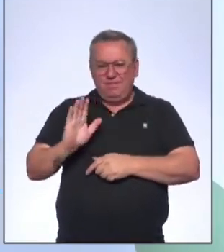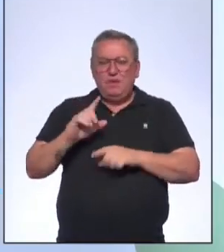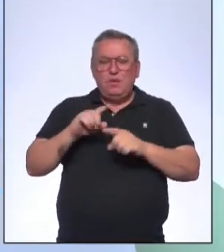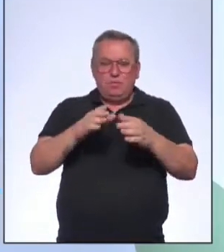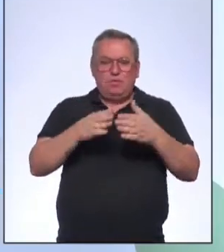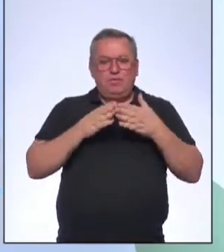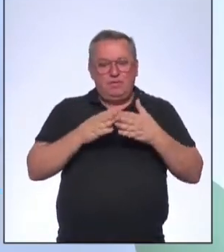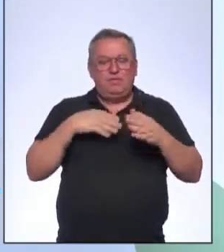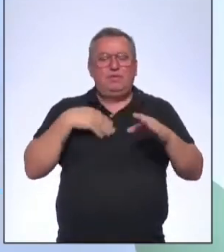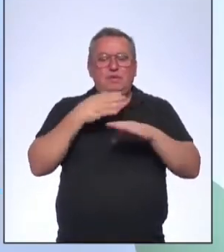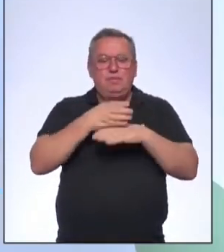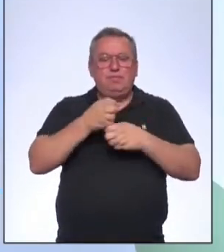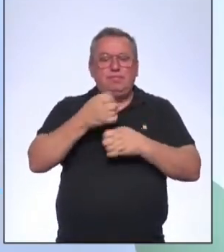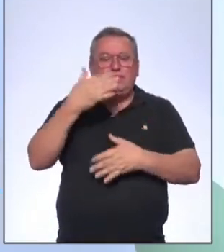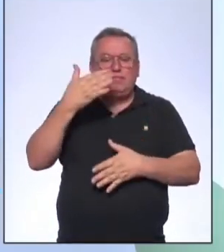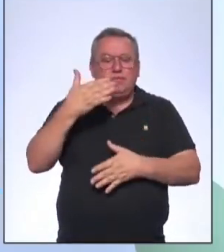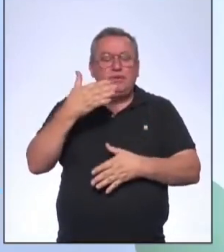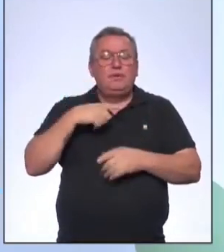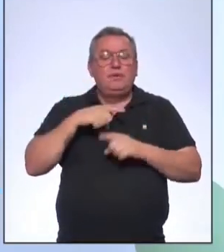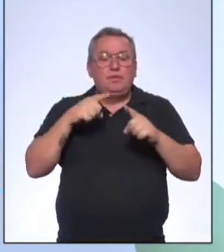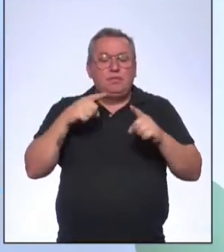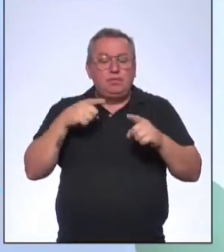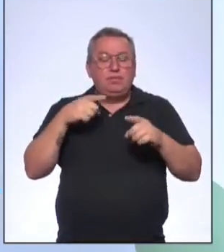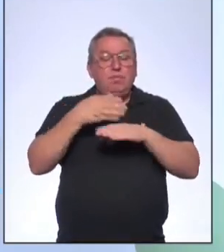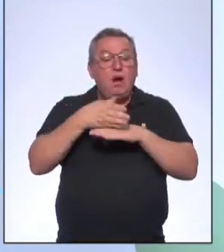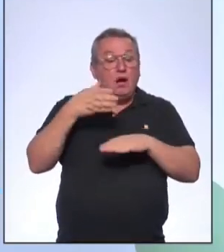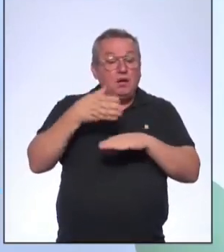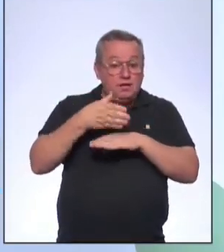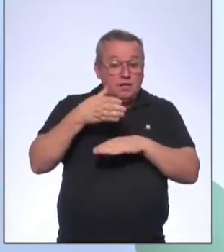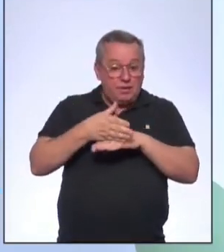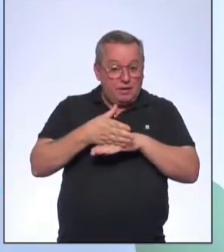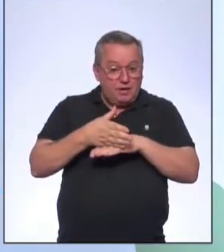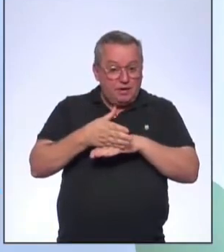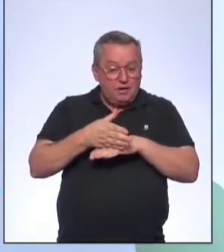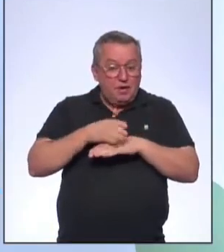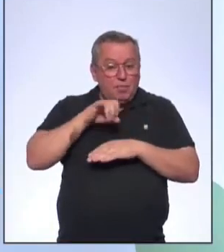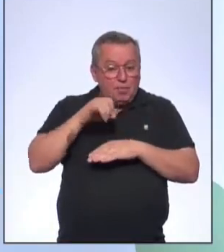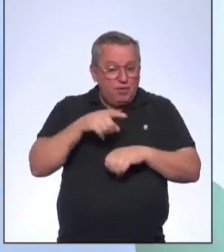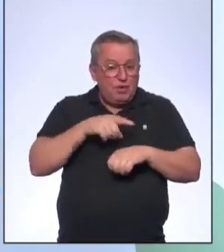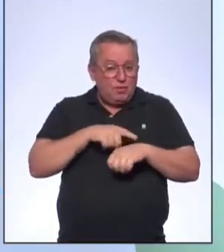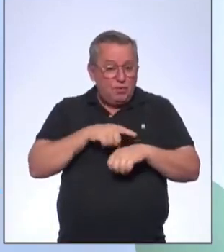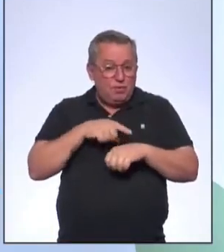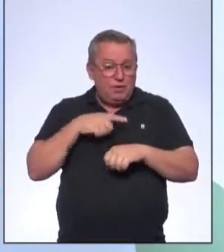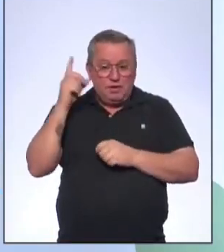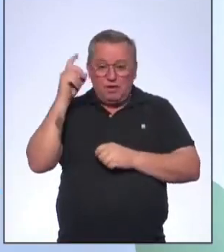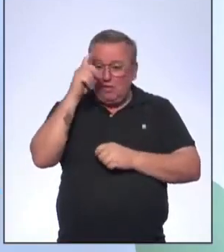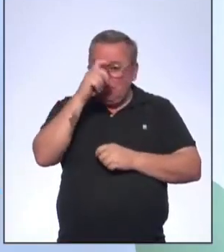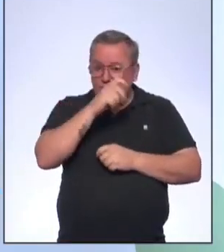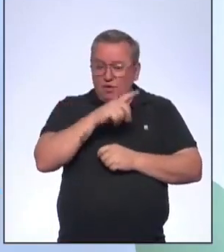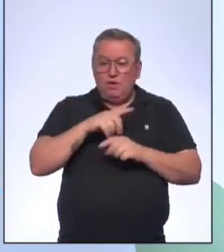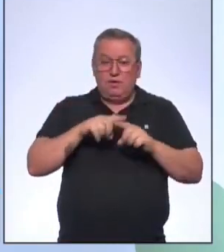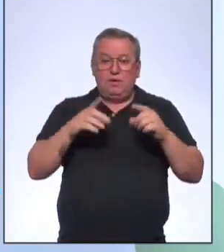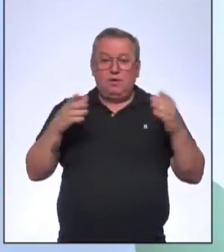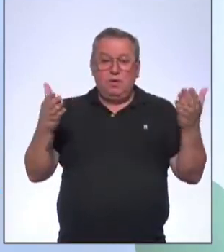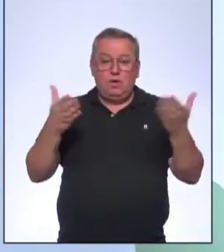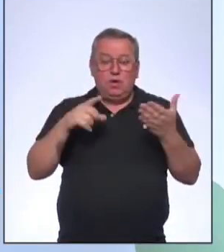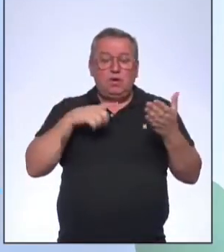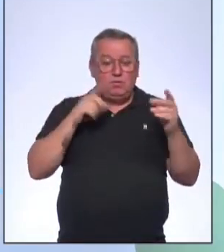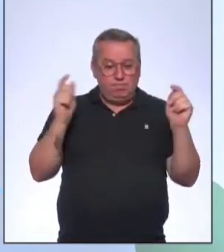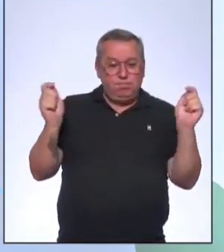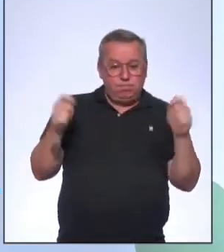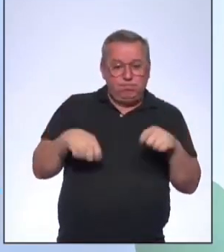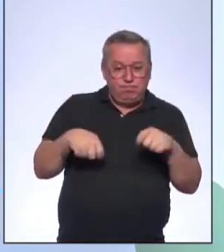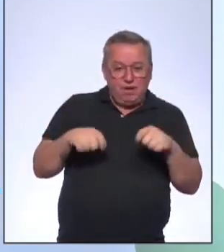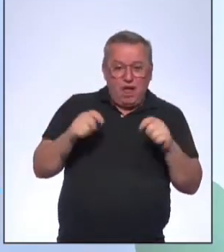com vocês mesmos, né, na verdade. Então, aproveitem esse momento. A gente já está passando por uma situação tão complicada. Então, existe essa